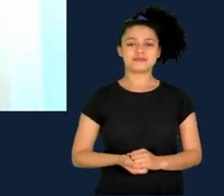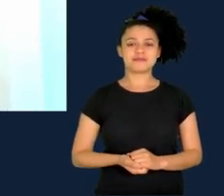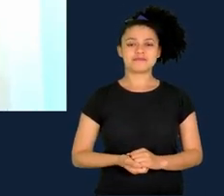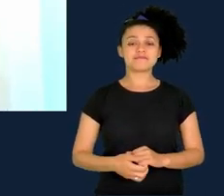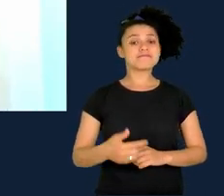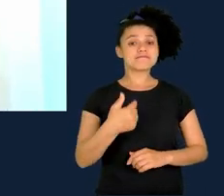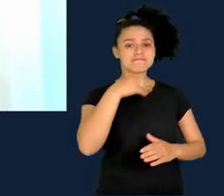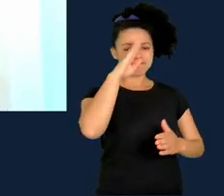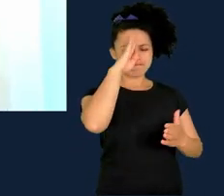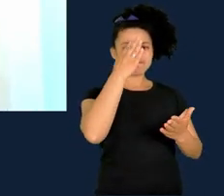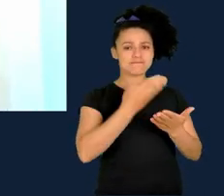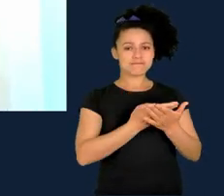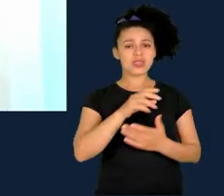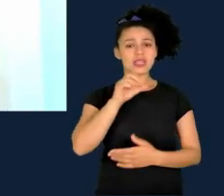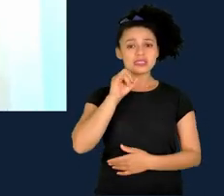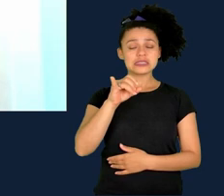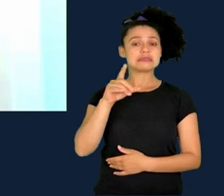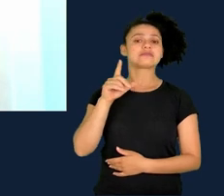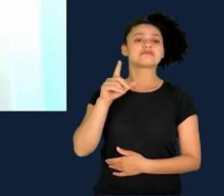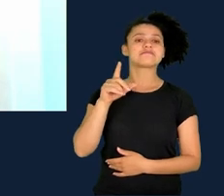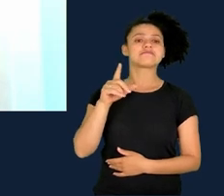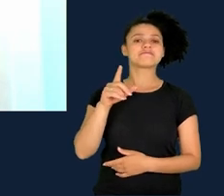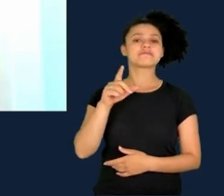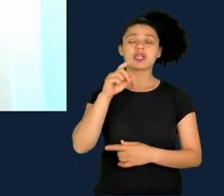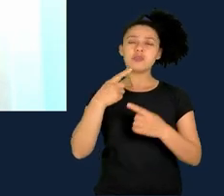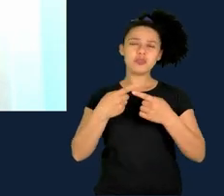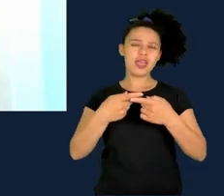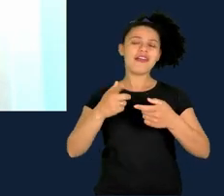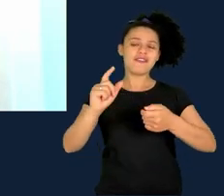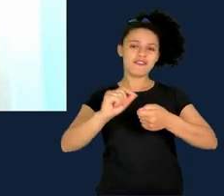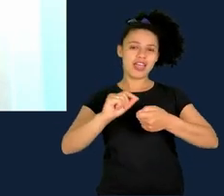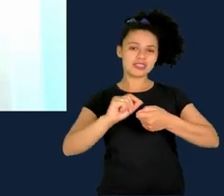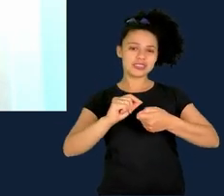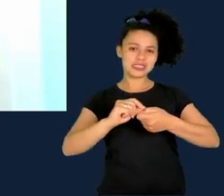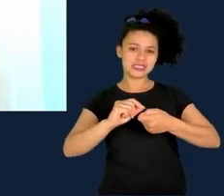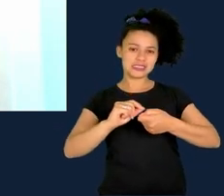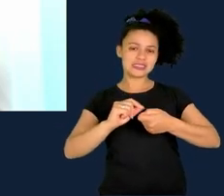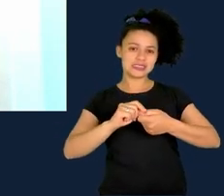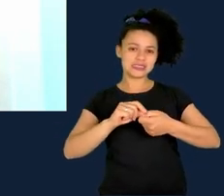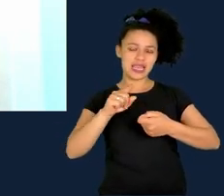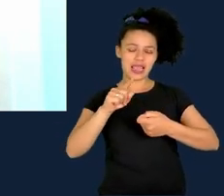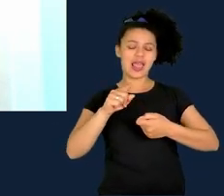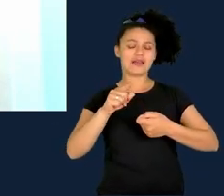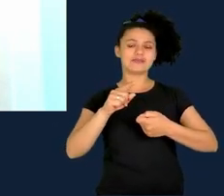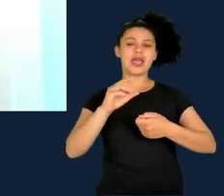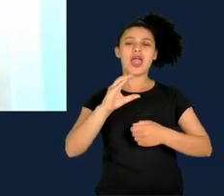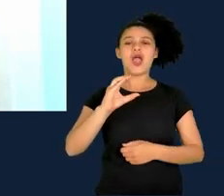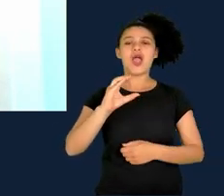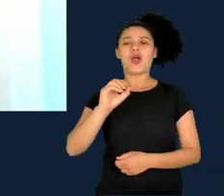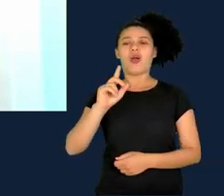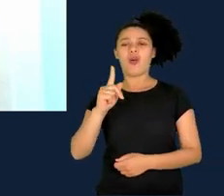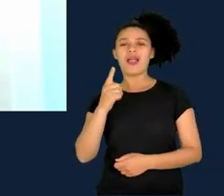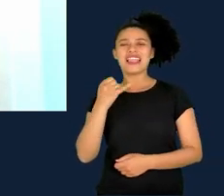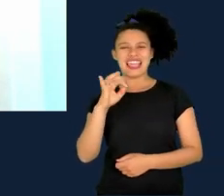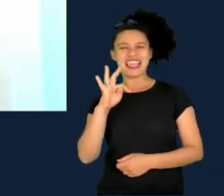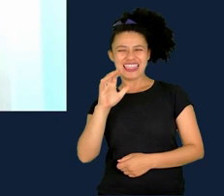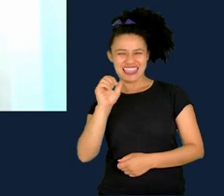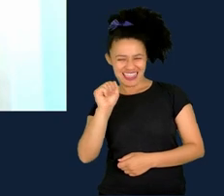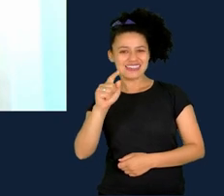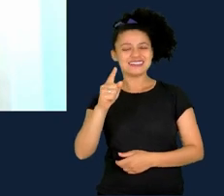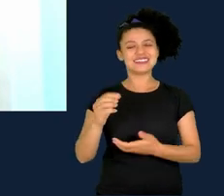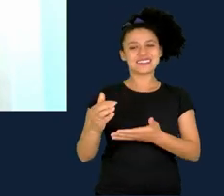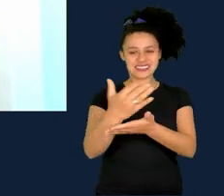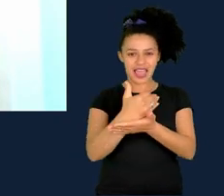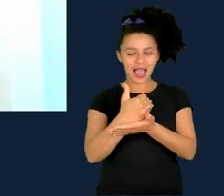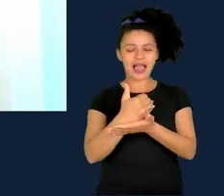Acredito que se há um, porque para se fazer uma, que nem a Laura falou, uma colheita, né, de dados, tem